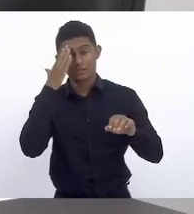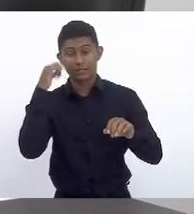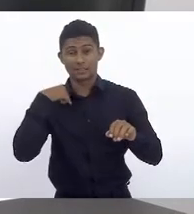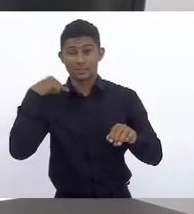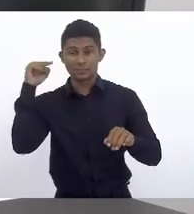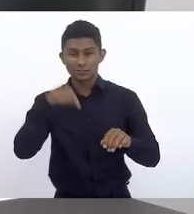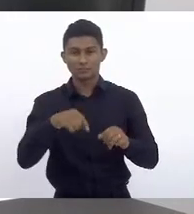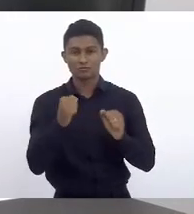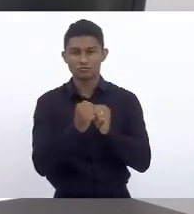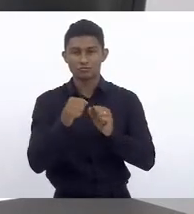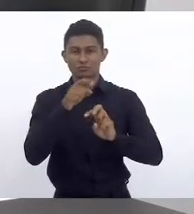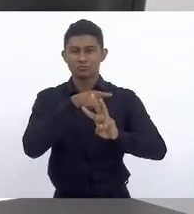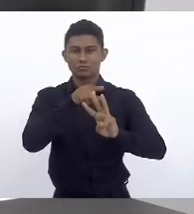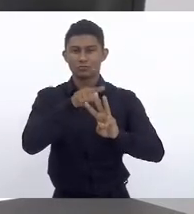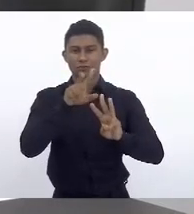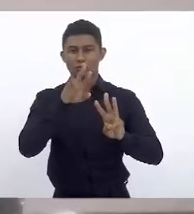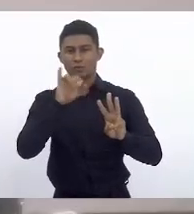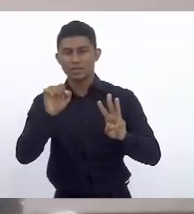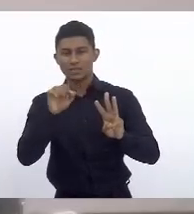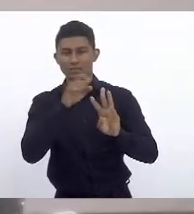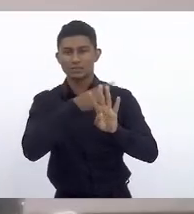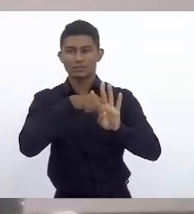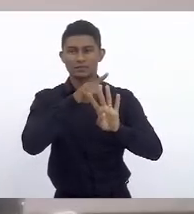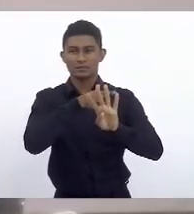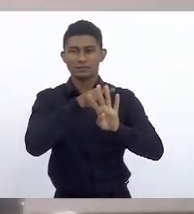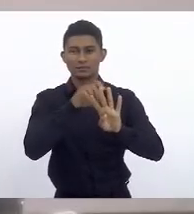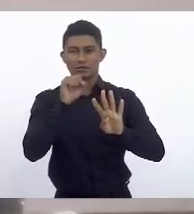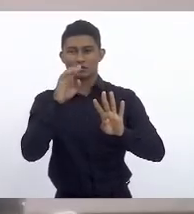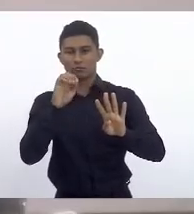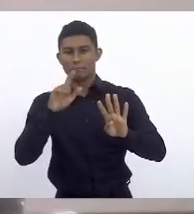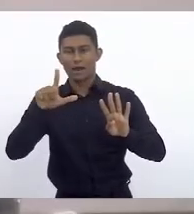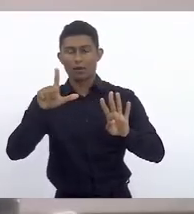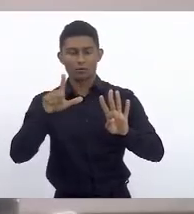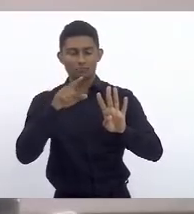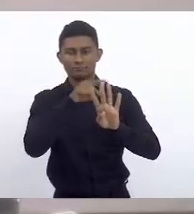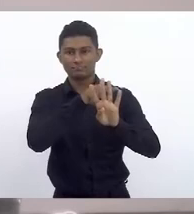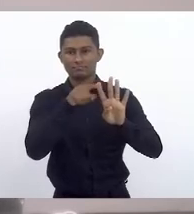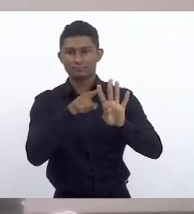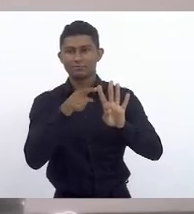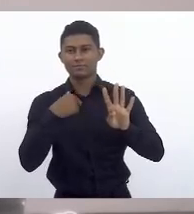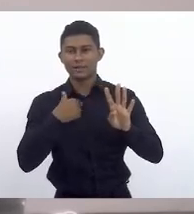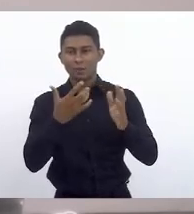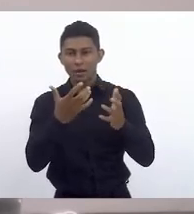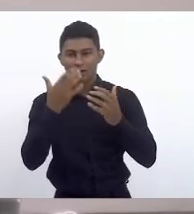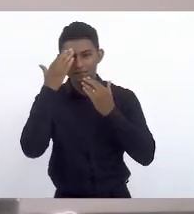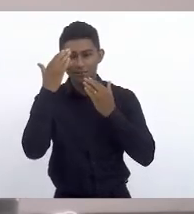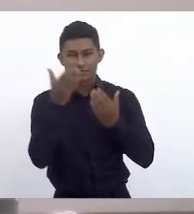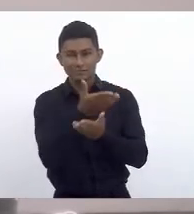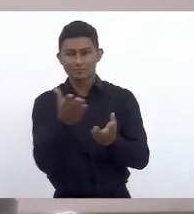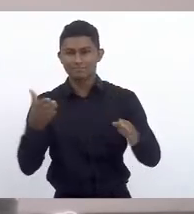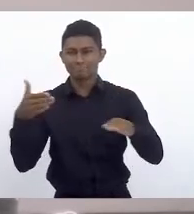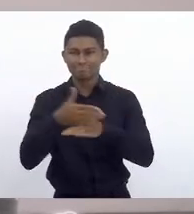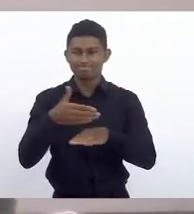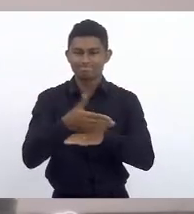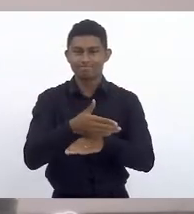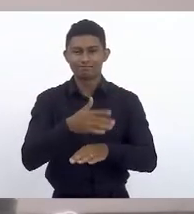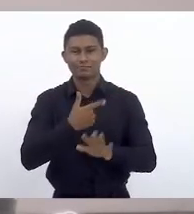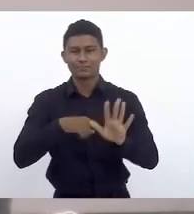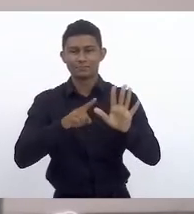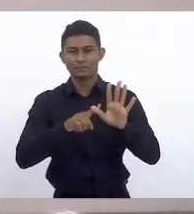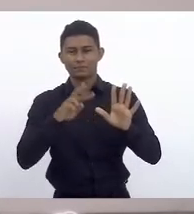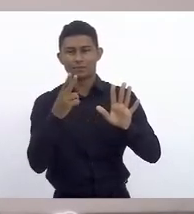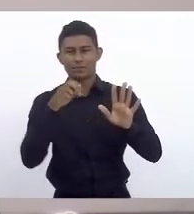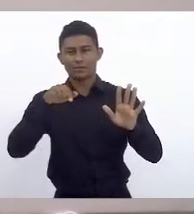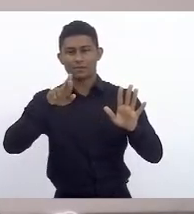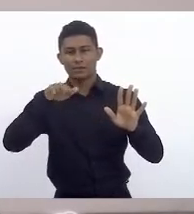Sobral, quero agradecer a participação e as contribuições de todas e todos. Henrique Diniz está aqui presente